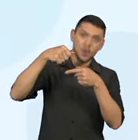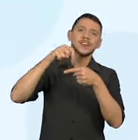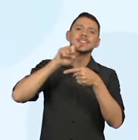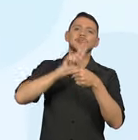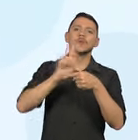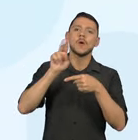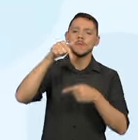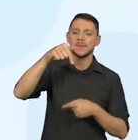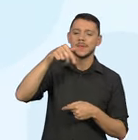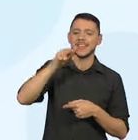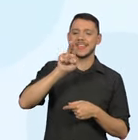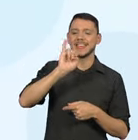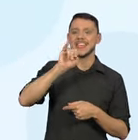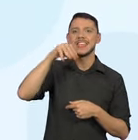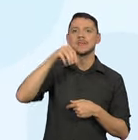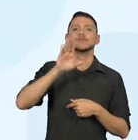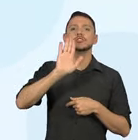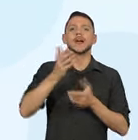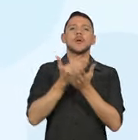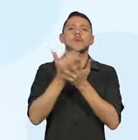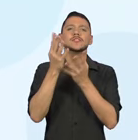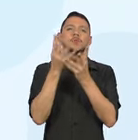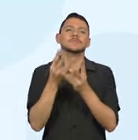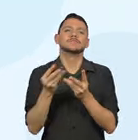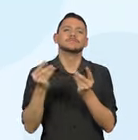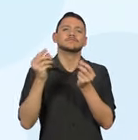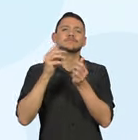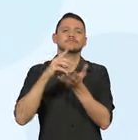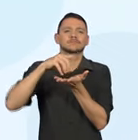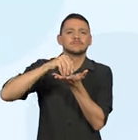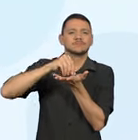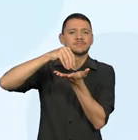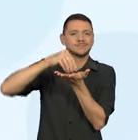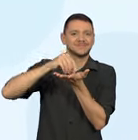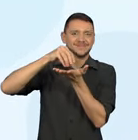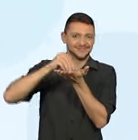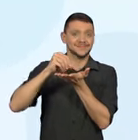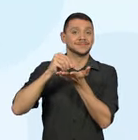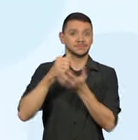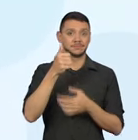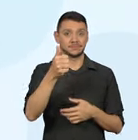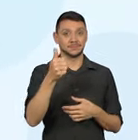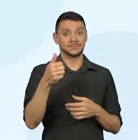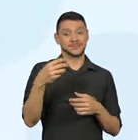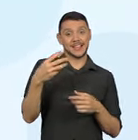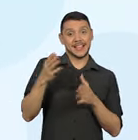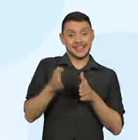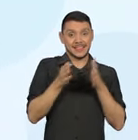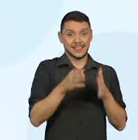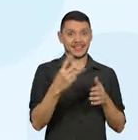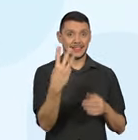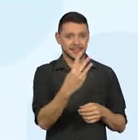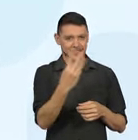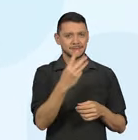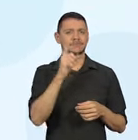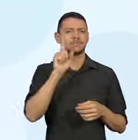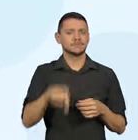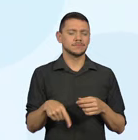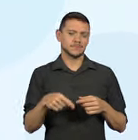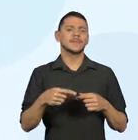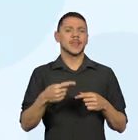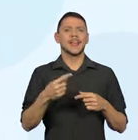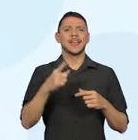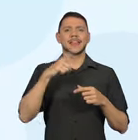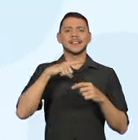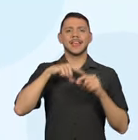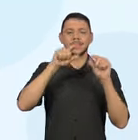parcialmente digerido, beleza? Terceira etapa, a digestão dos alimentos no